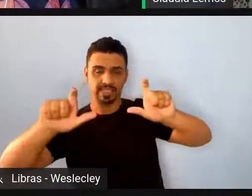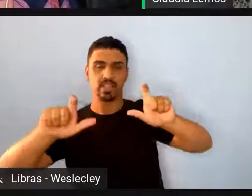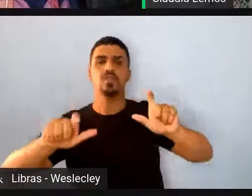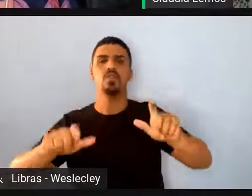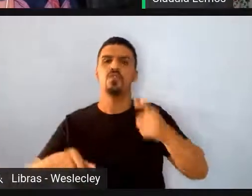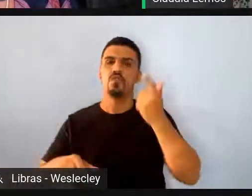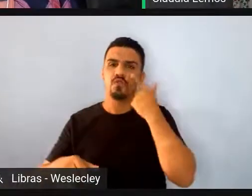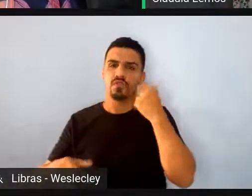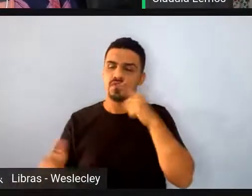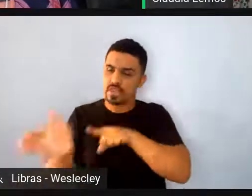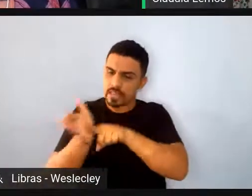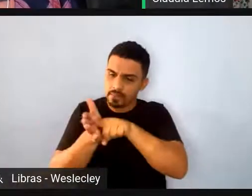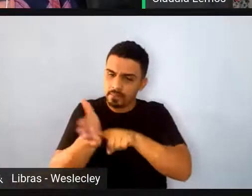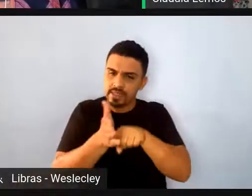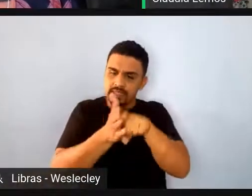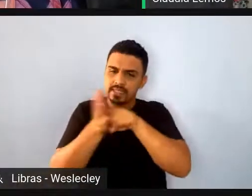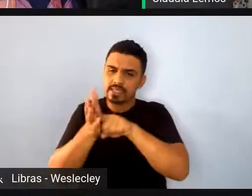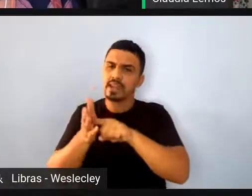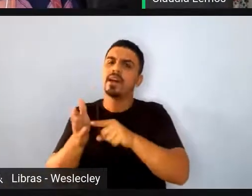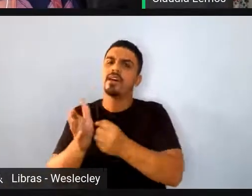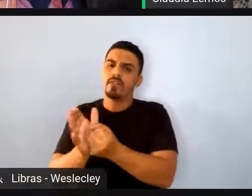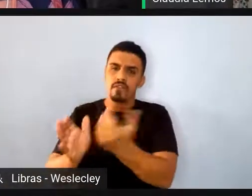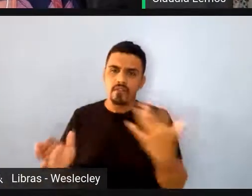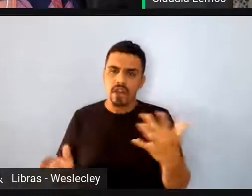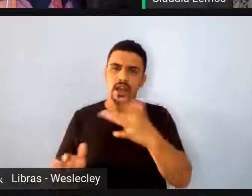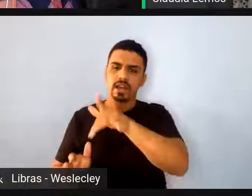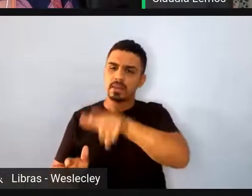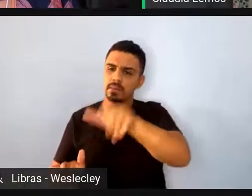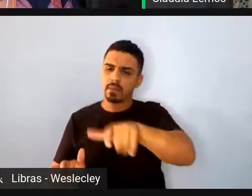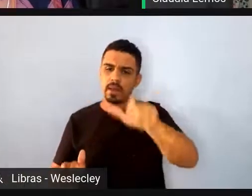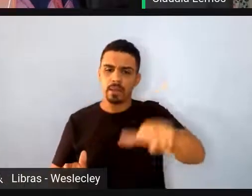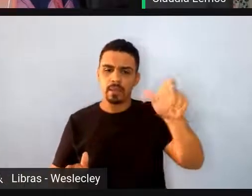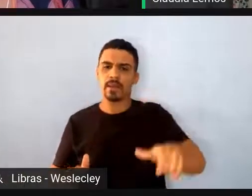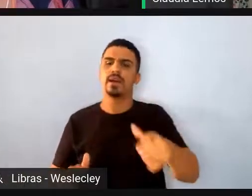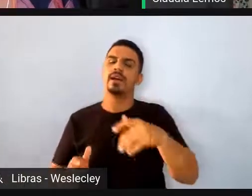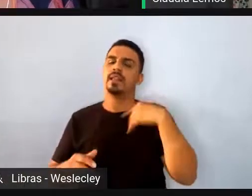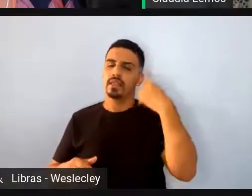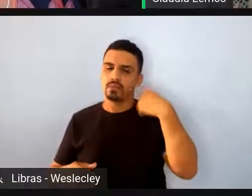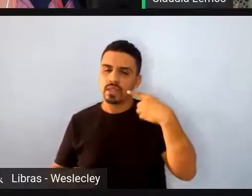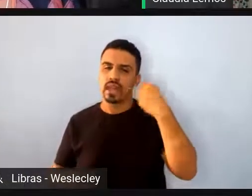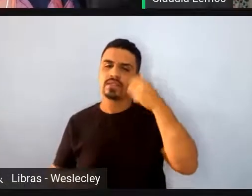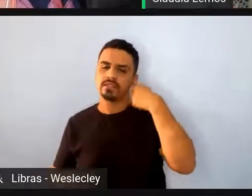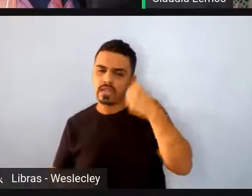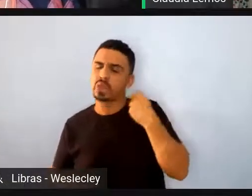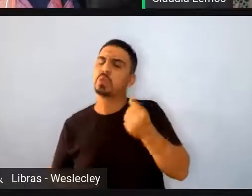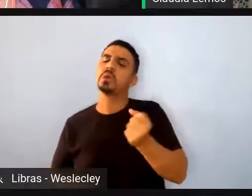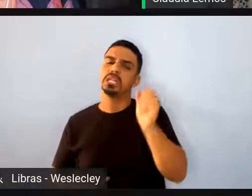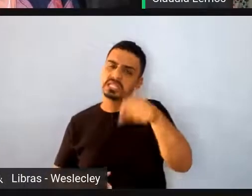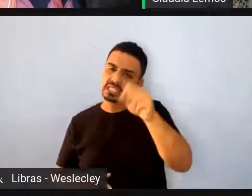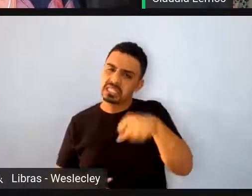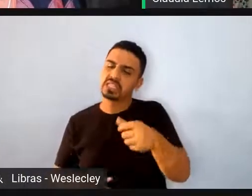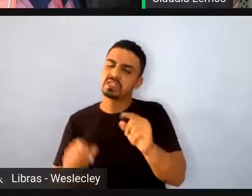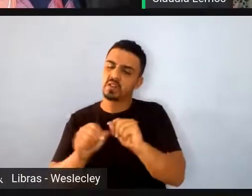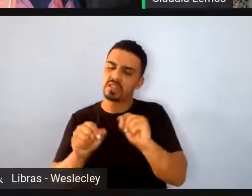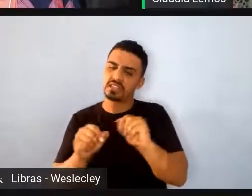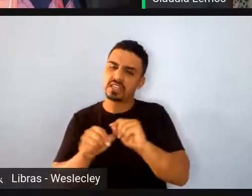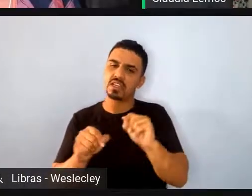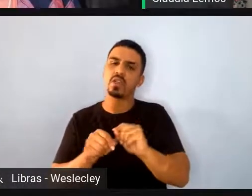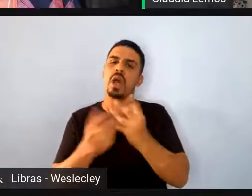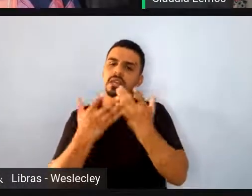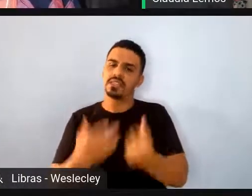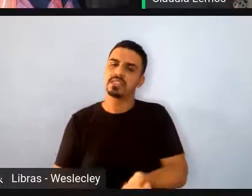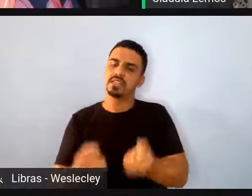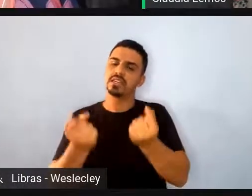notar que vários parlamentos estão, sim, fazendo essas iniciativas, e lá no começo, quando eu falei que a Câmara